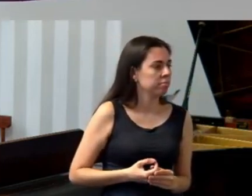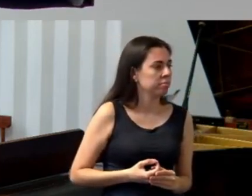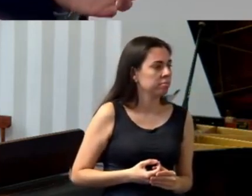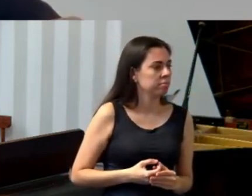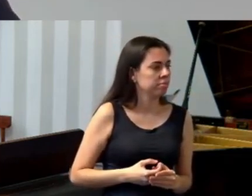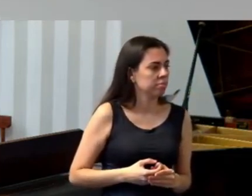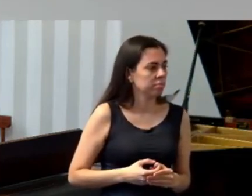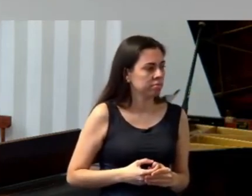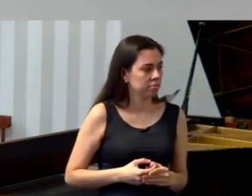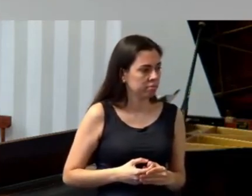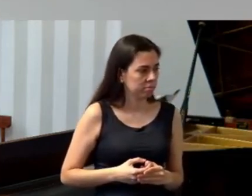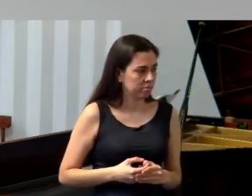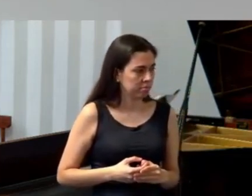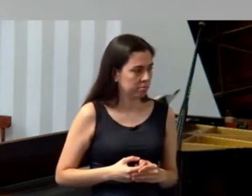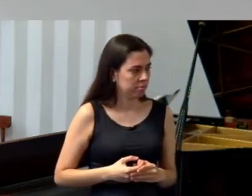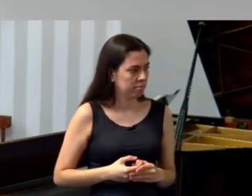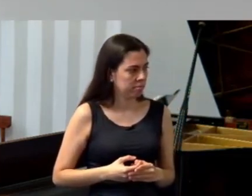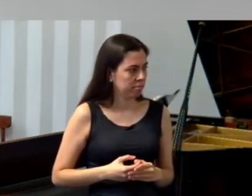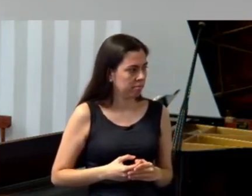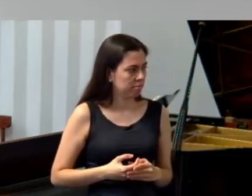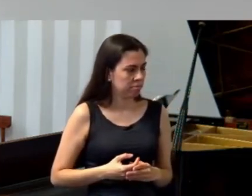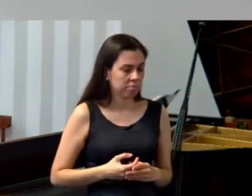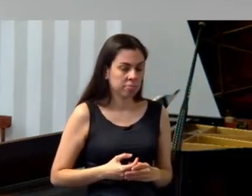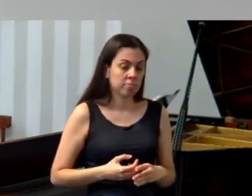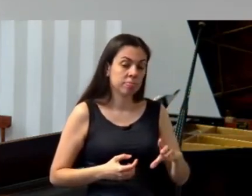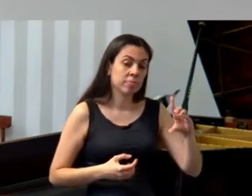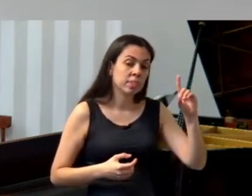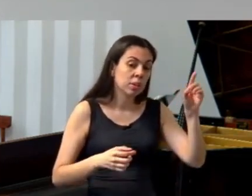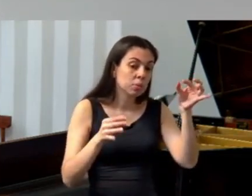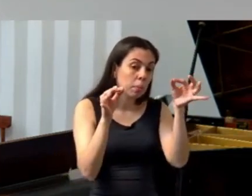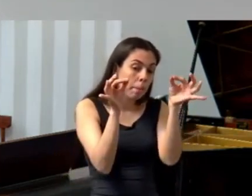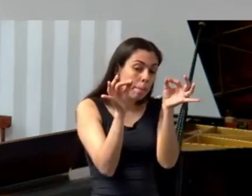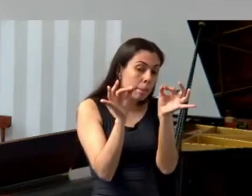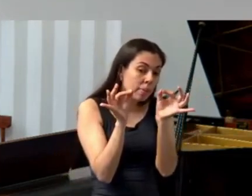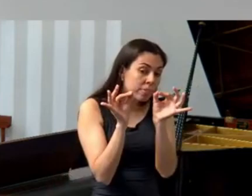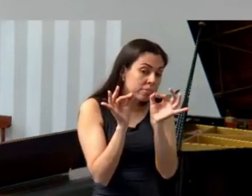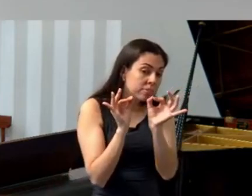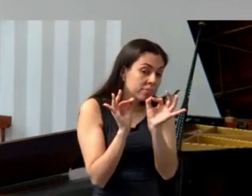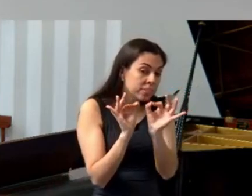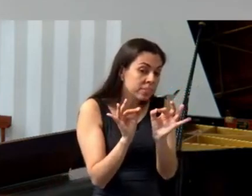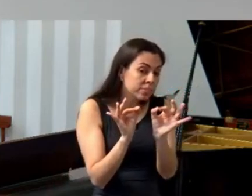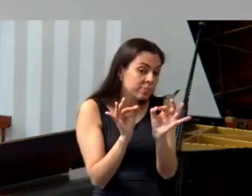E não podemos esquecer daquele que é perfeito.